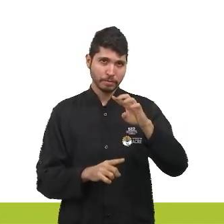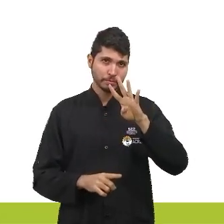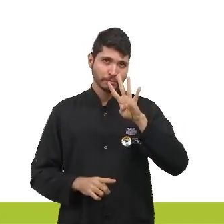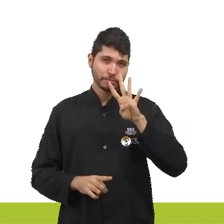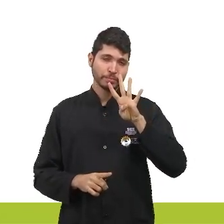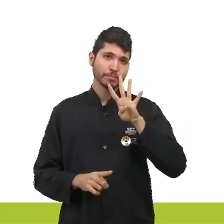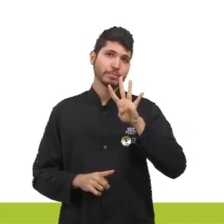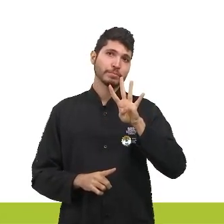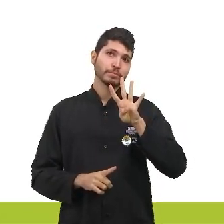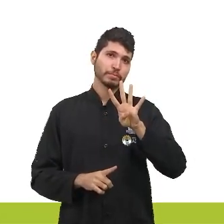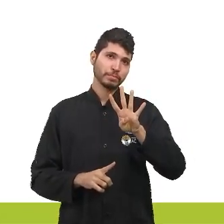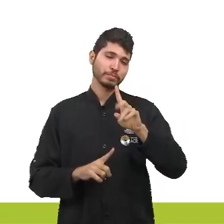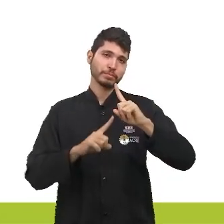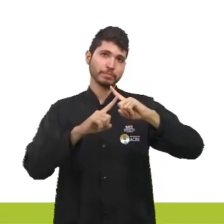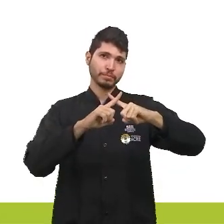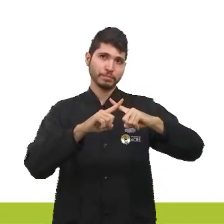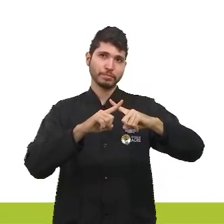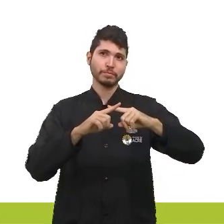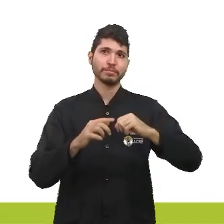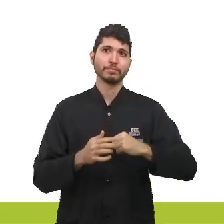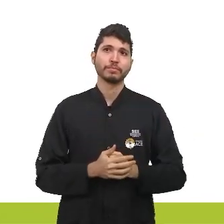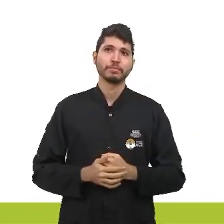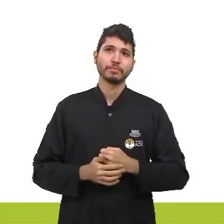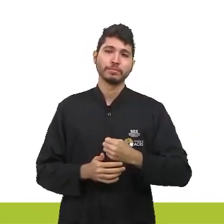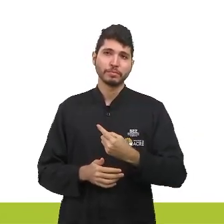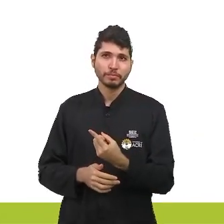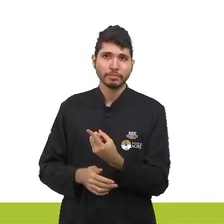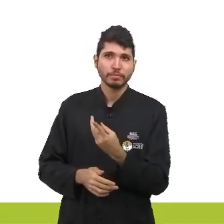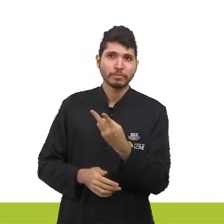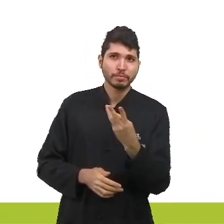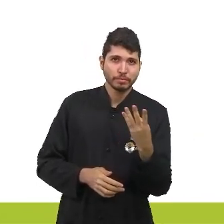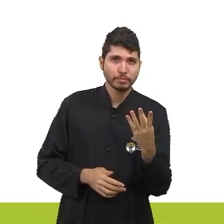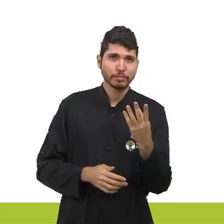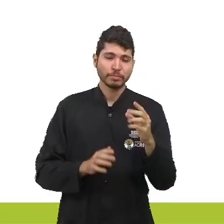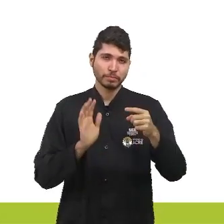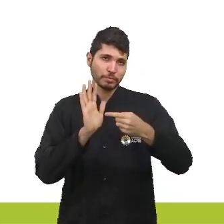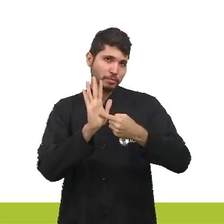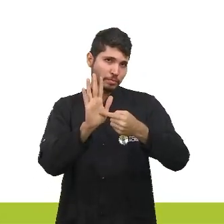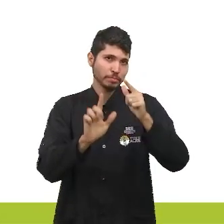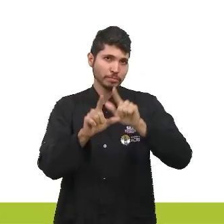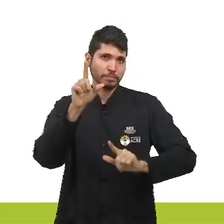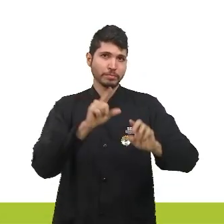diante, mais n vezes o número de faces